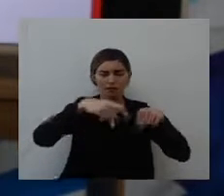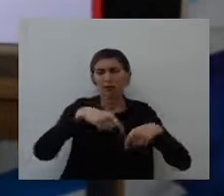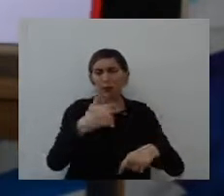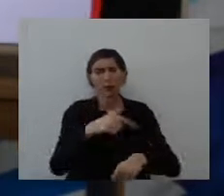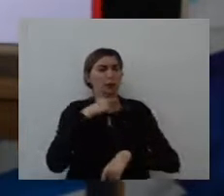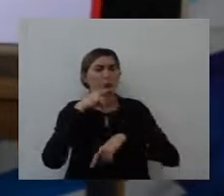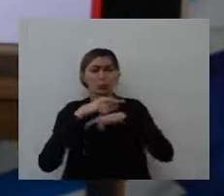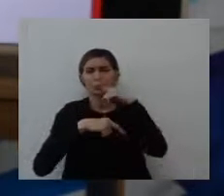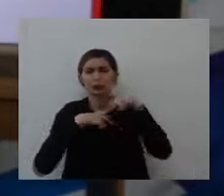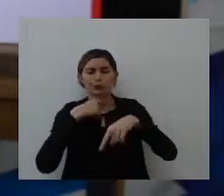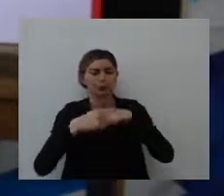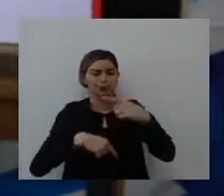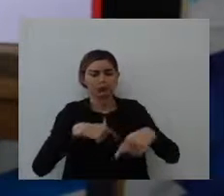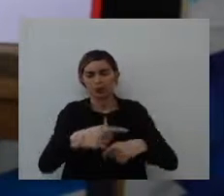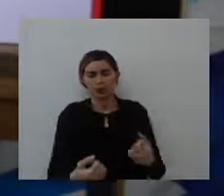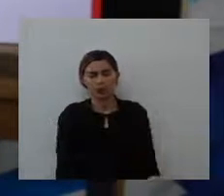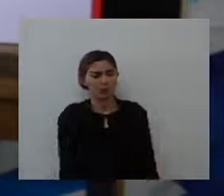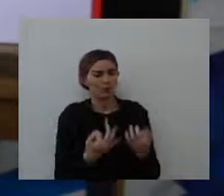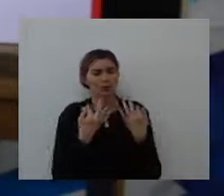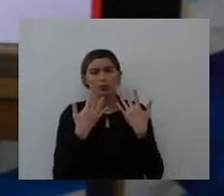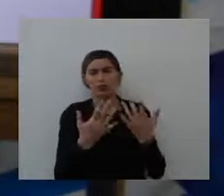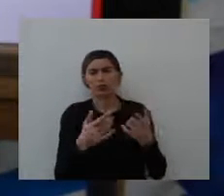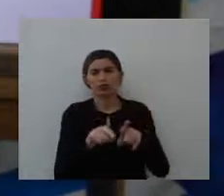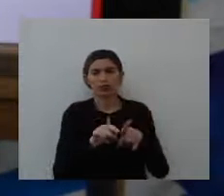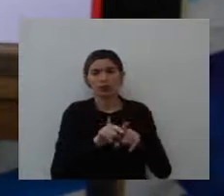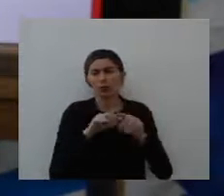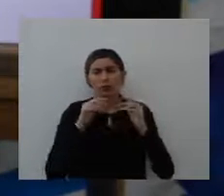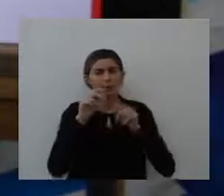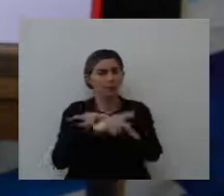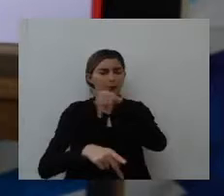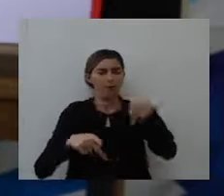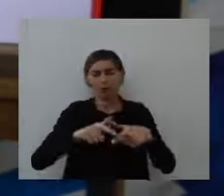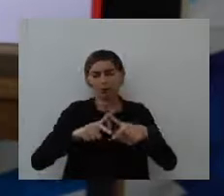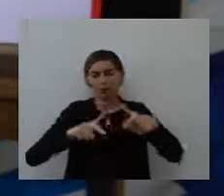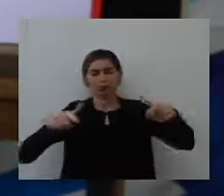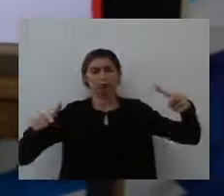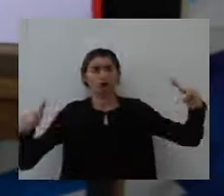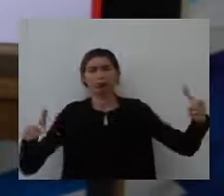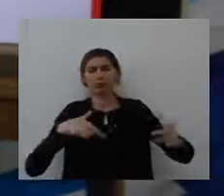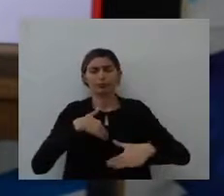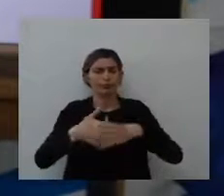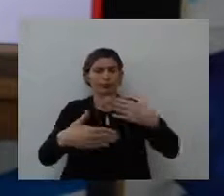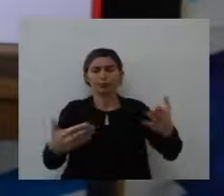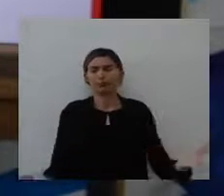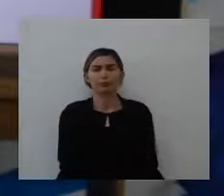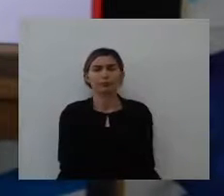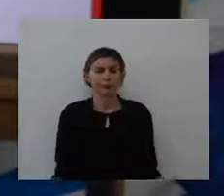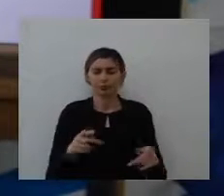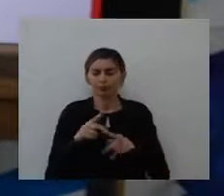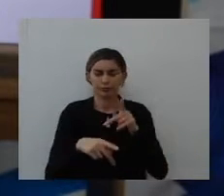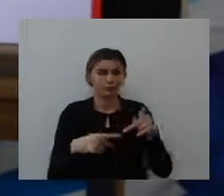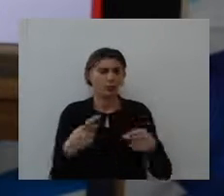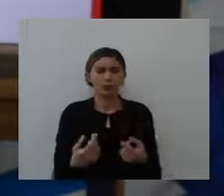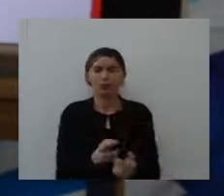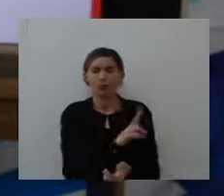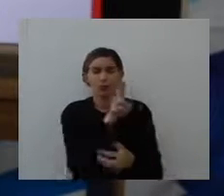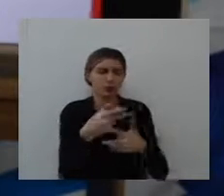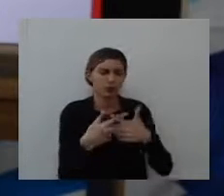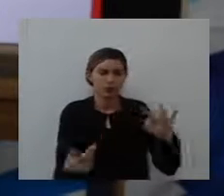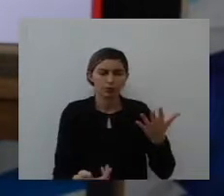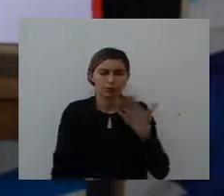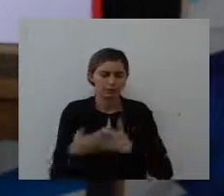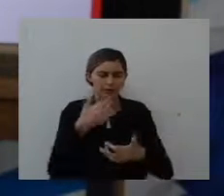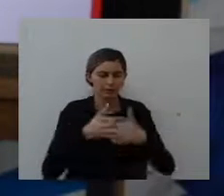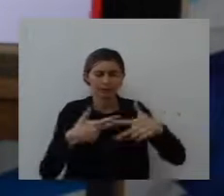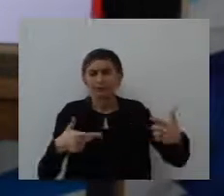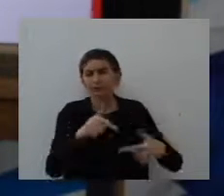não acompanhavam o aumento da população e, consequentemente, o aumento do consumo. E o